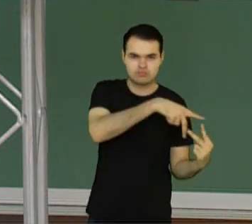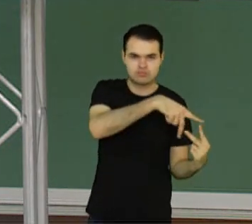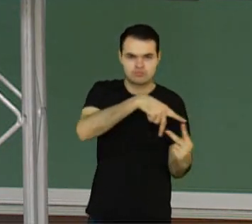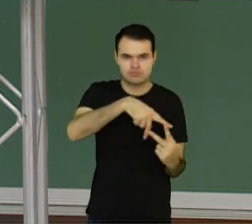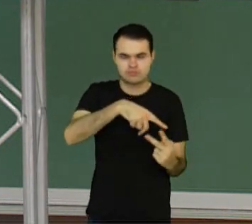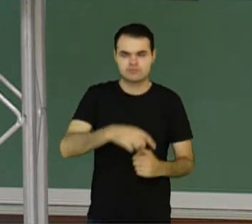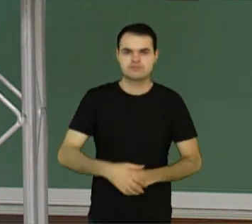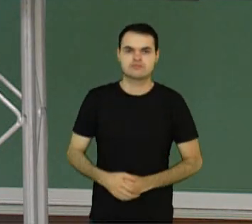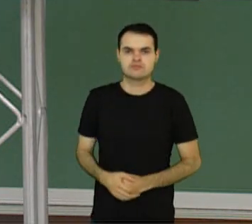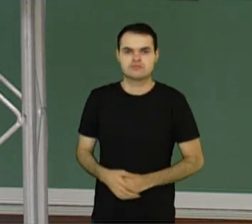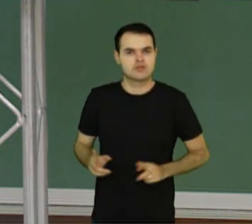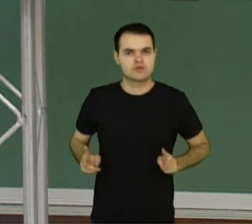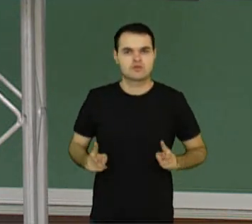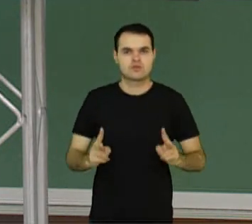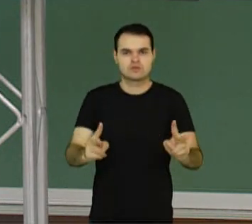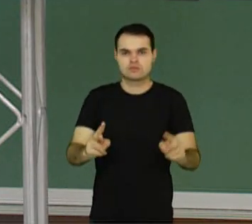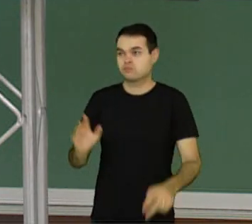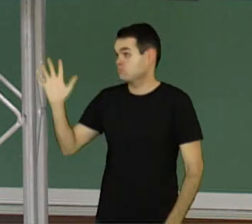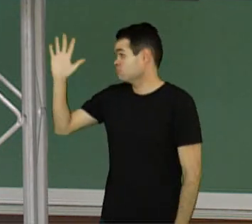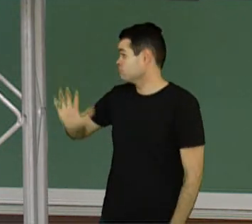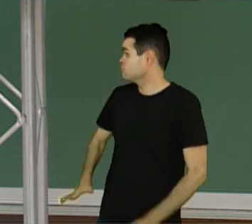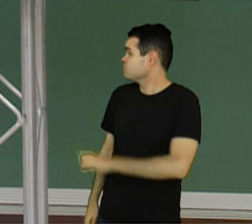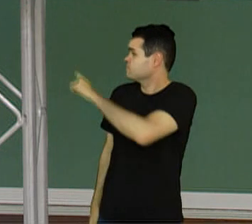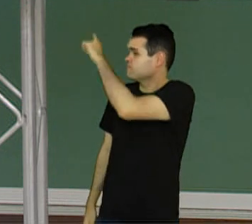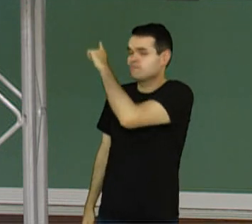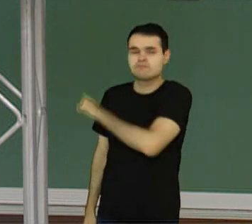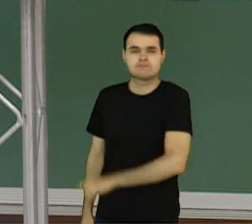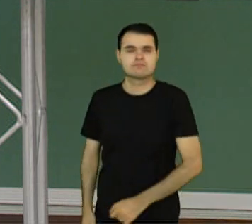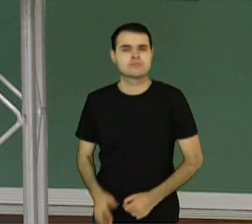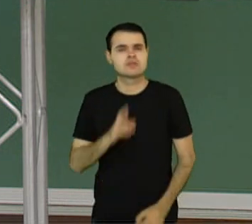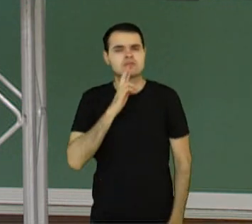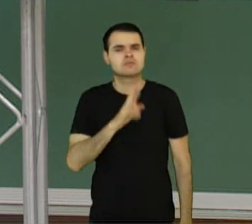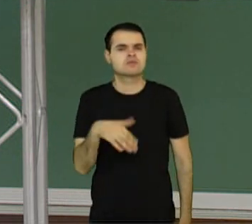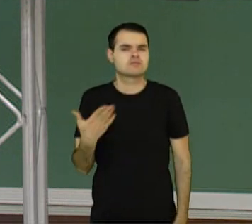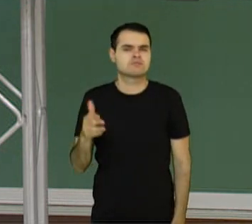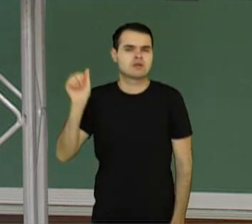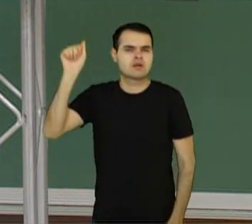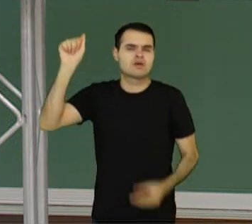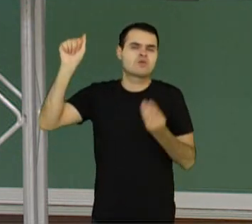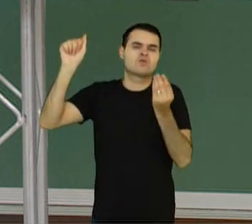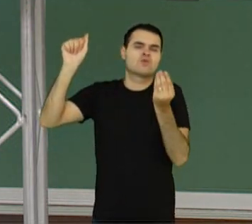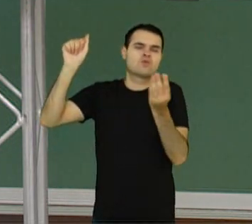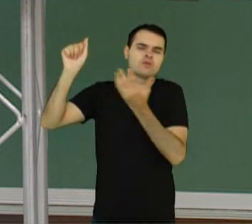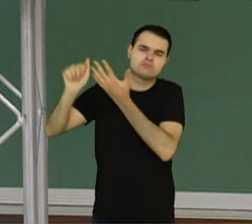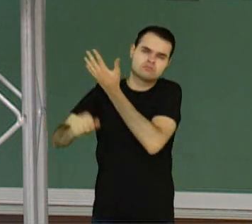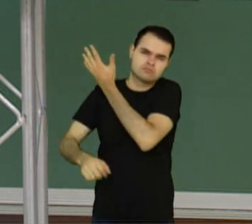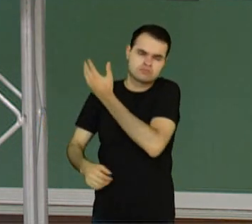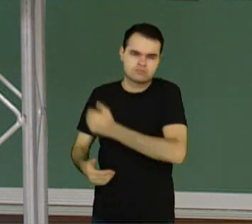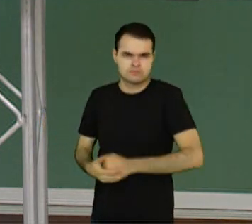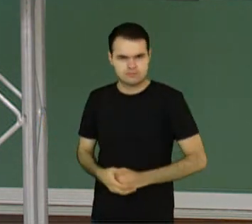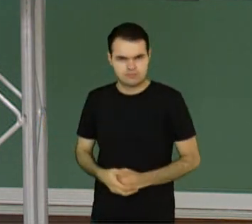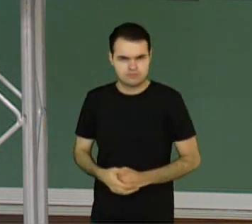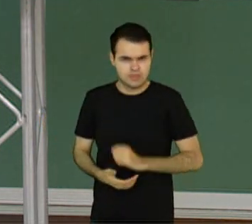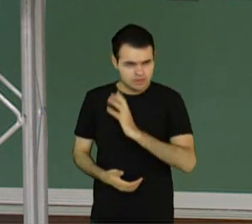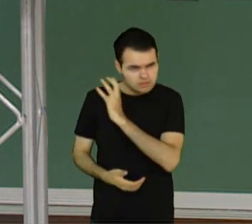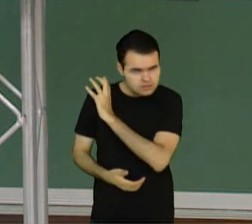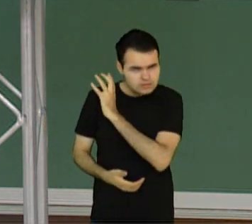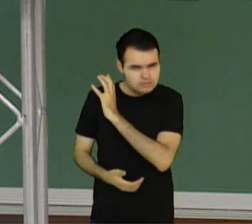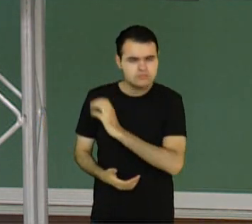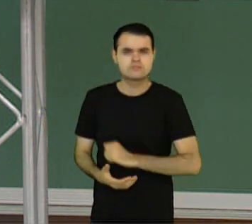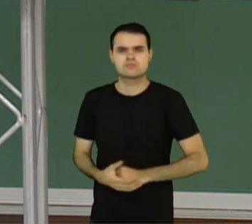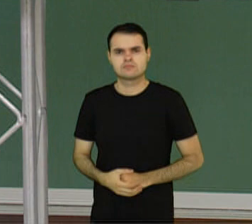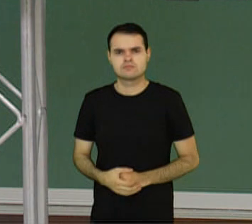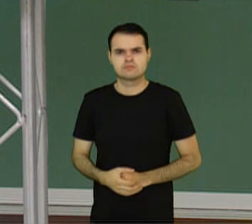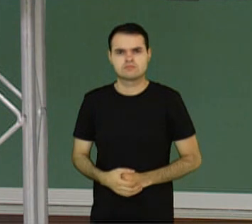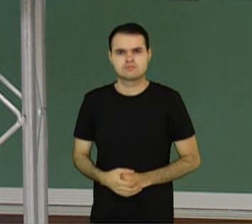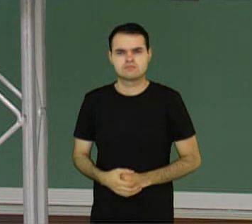Avançando aqui para a nossa próxima tela, vamos às opções de resposta. Na letra A, como que vai ficar o resultado final disso? São 2 quadradinhos